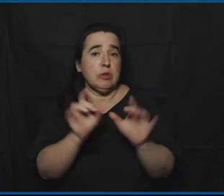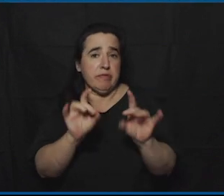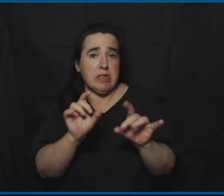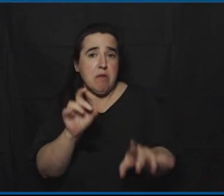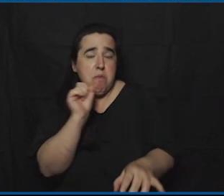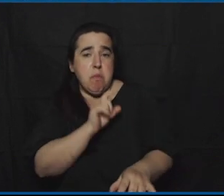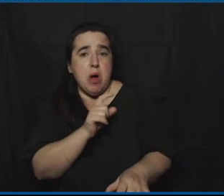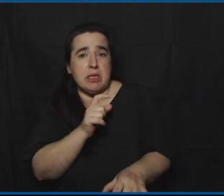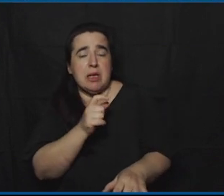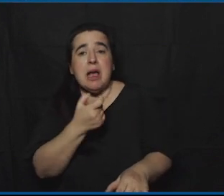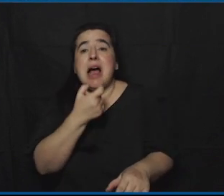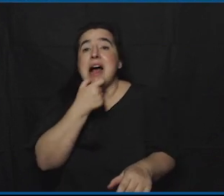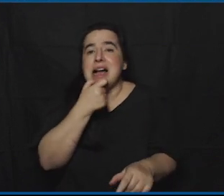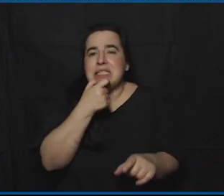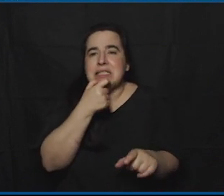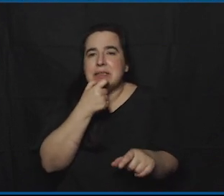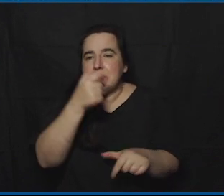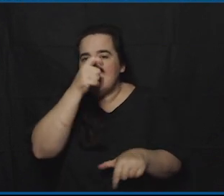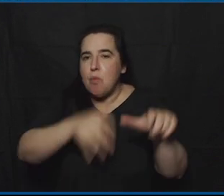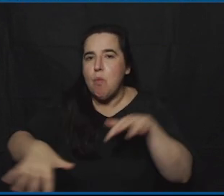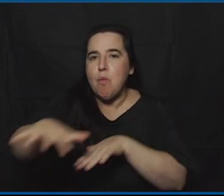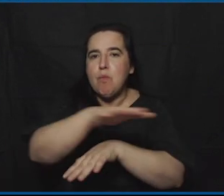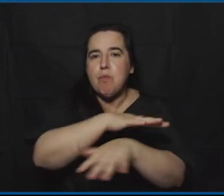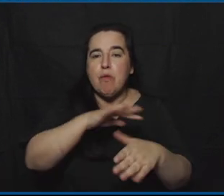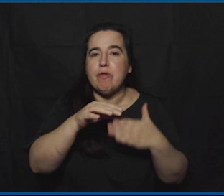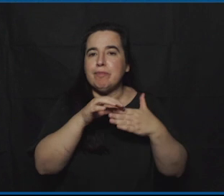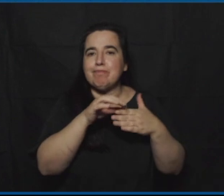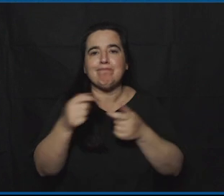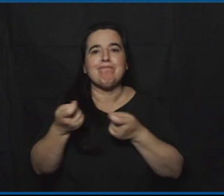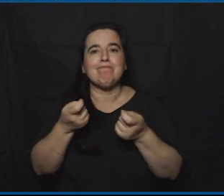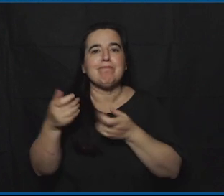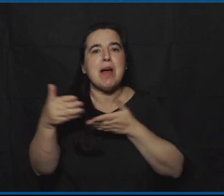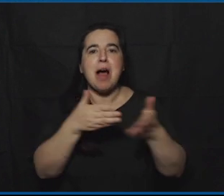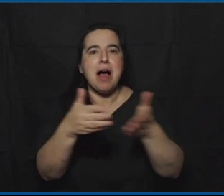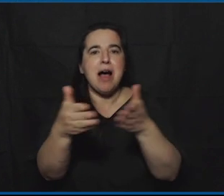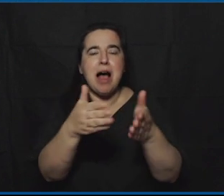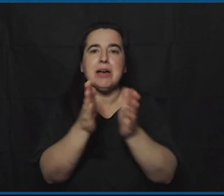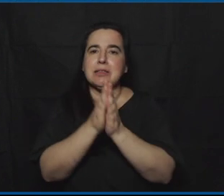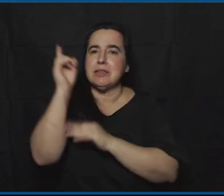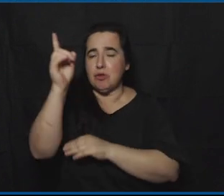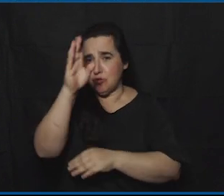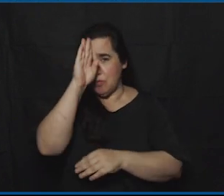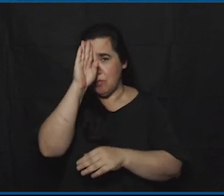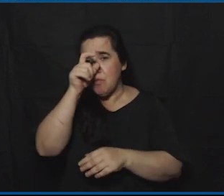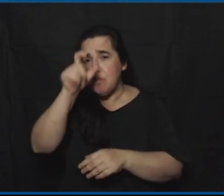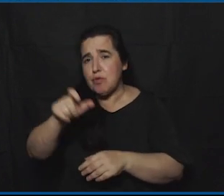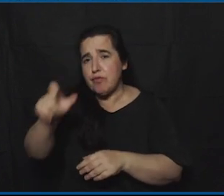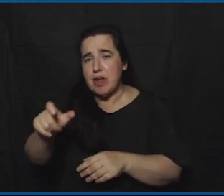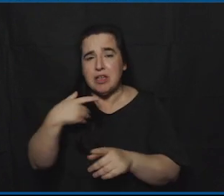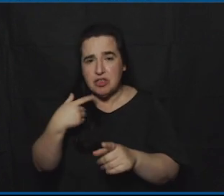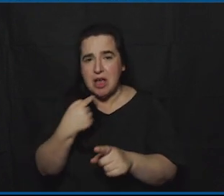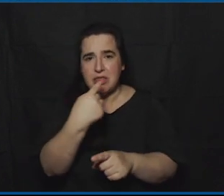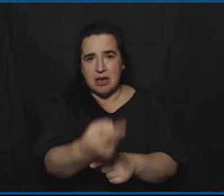evitado se eles tivessem seguido as orientações que Deus tinha dado por intermédio dos seus profetas. Se